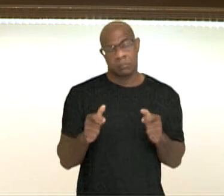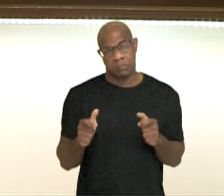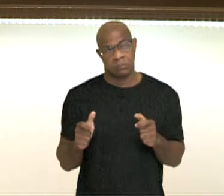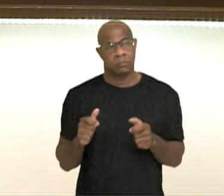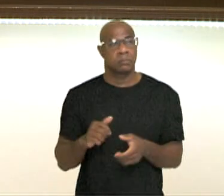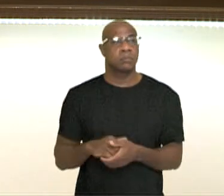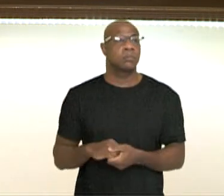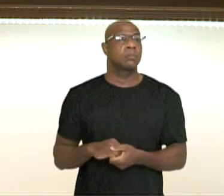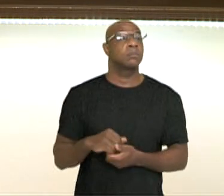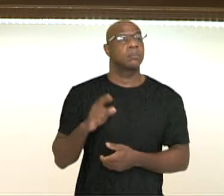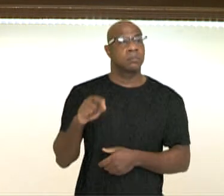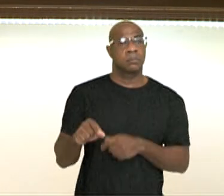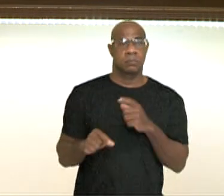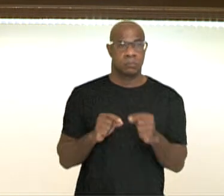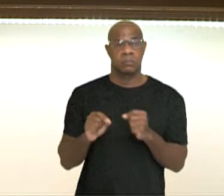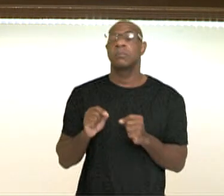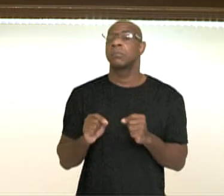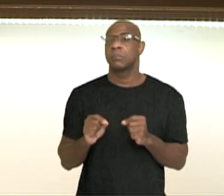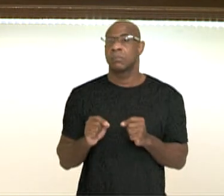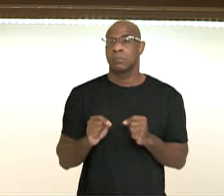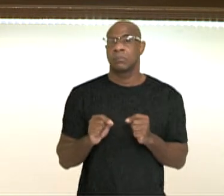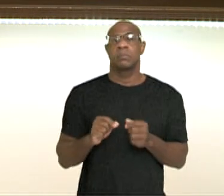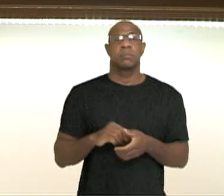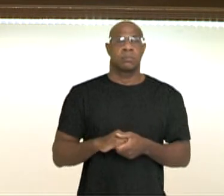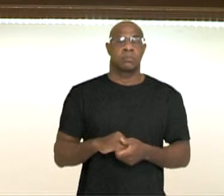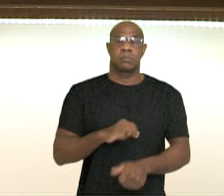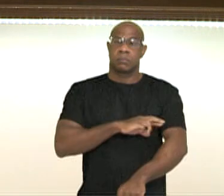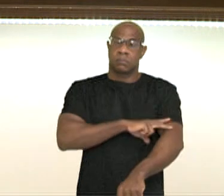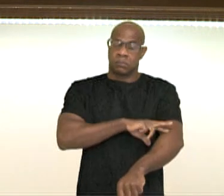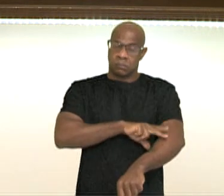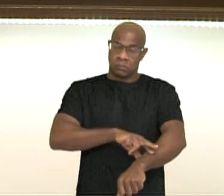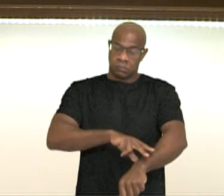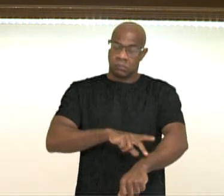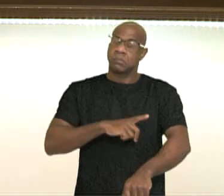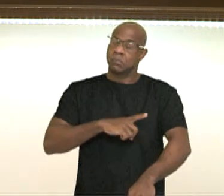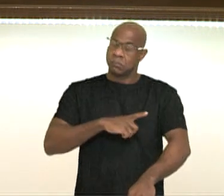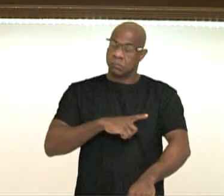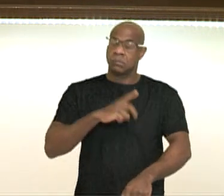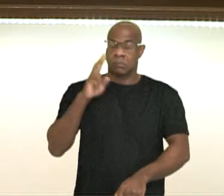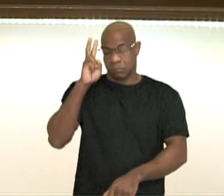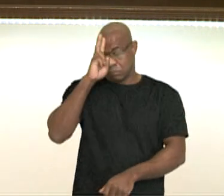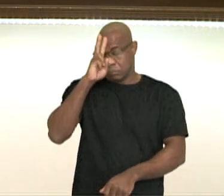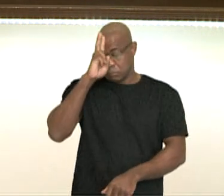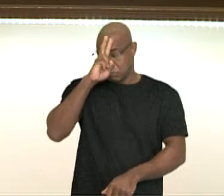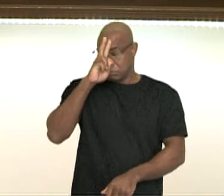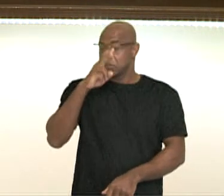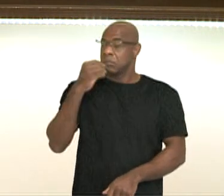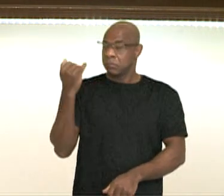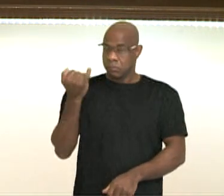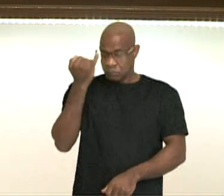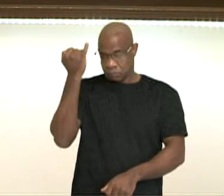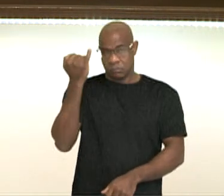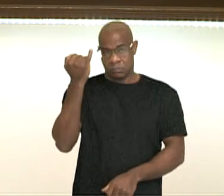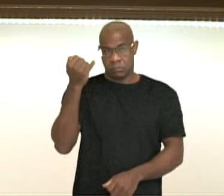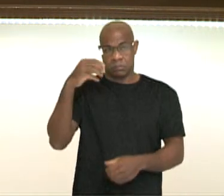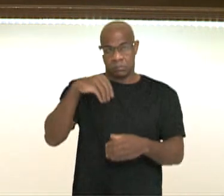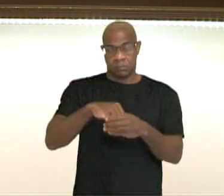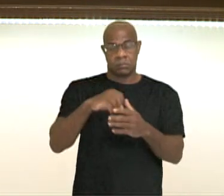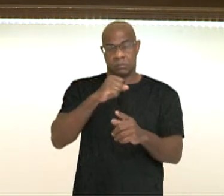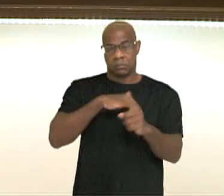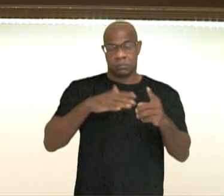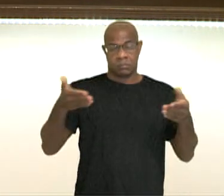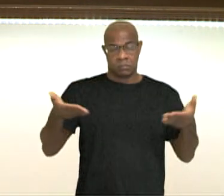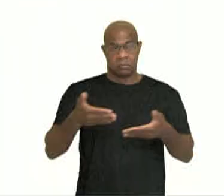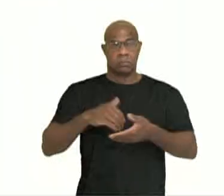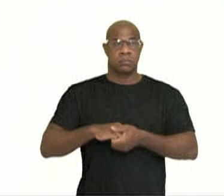social vai ser a questão racial. A questão racial é bastante importante para a gente entender essas sociedades.